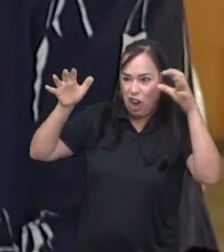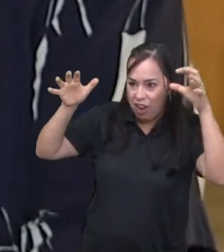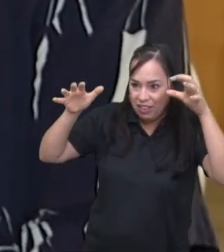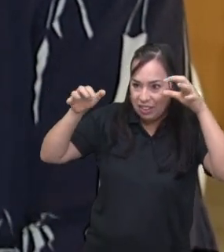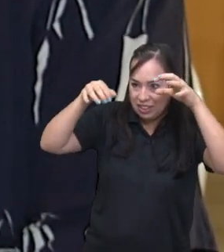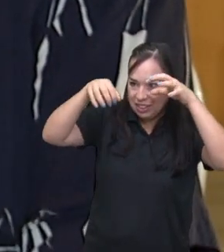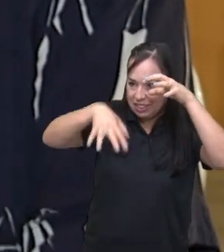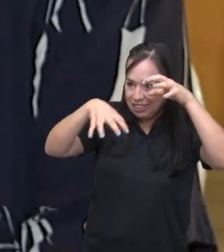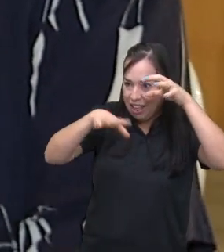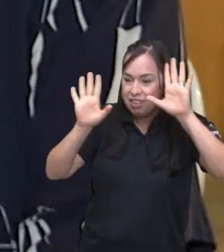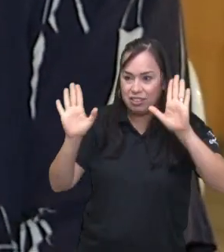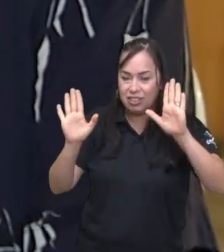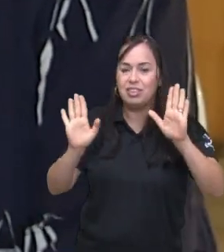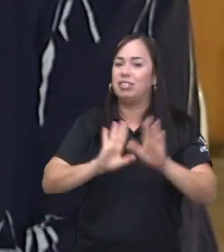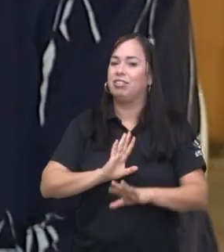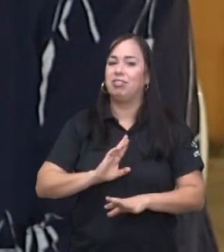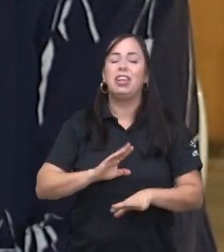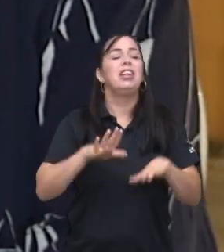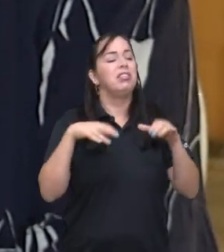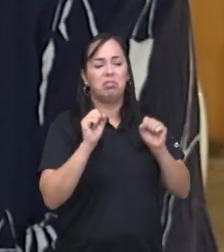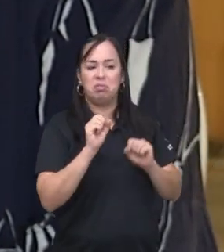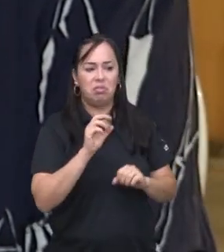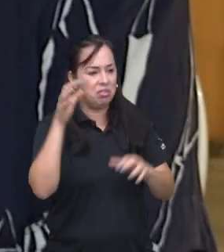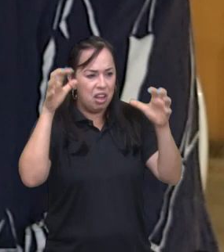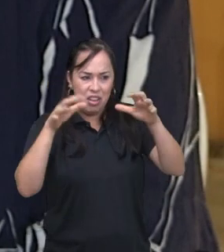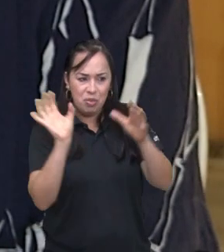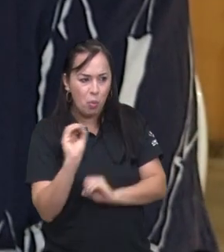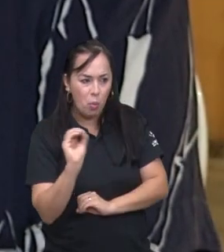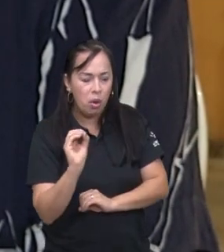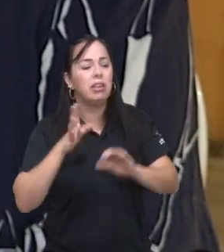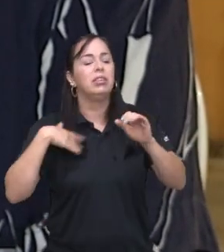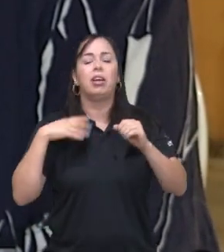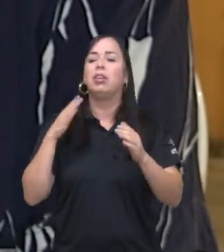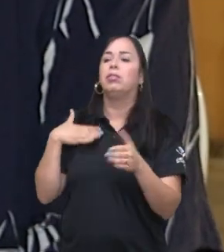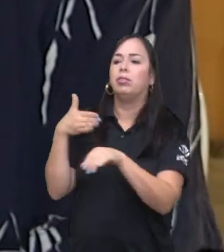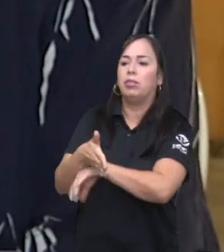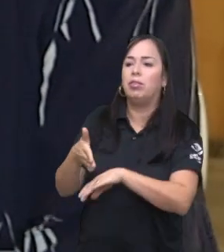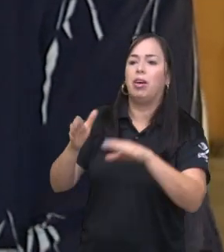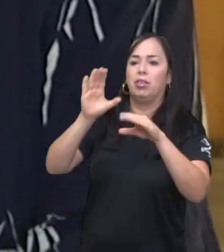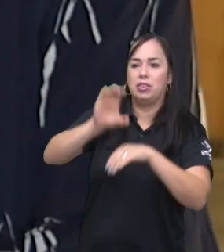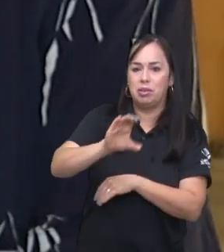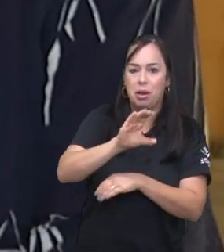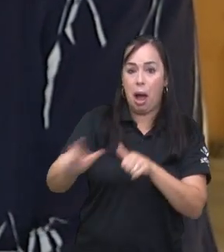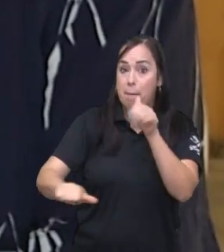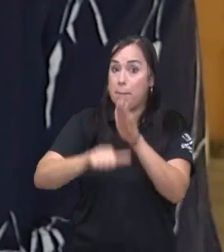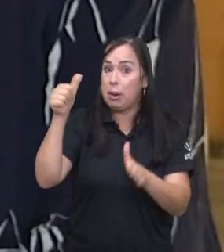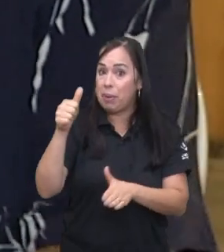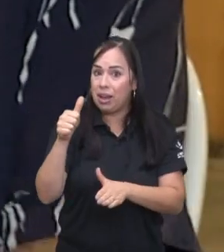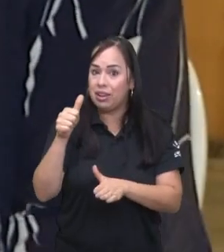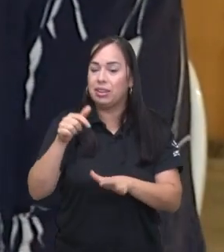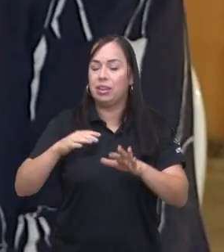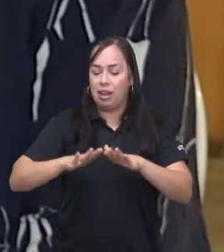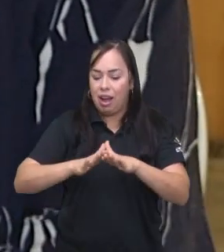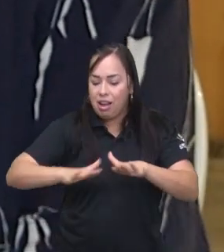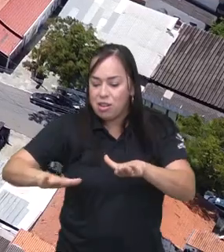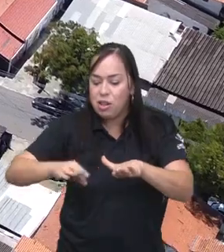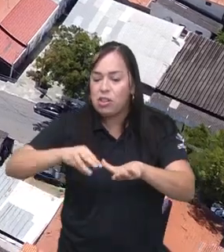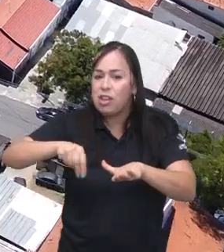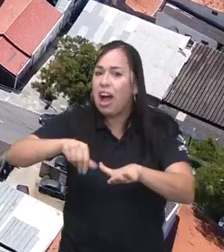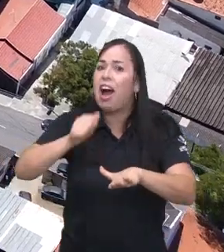celebrou a primeira missa no dia 25 de dezembro, né, aqui no Novo Horizonte, a igreja com terra ainda,